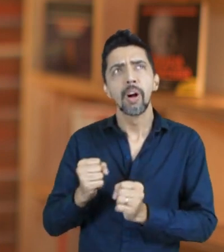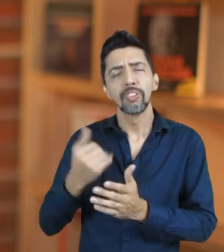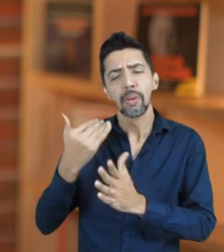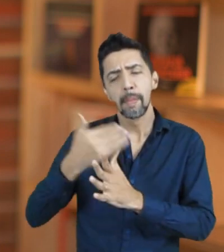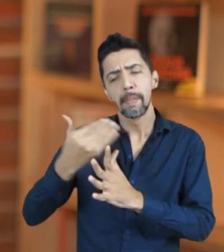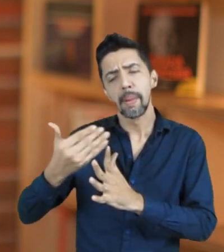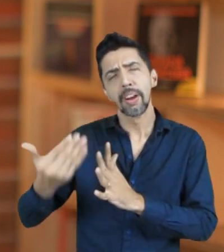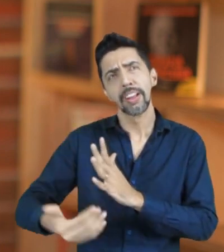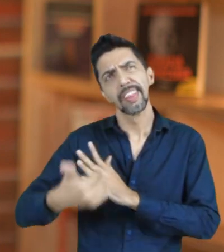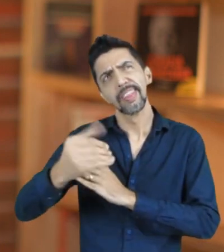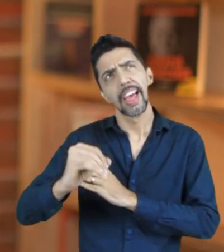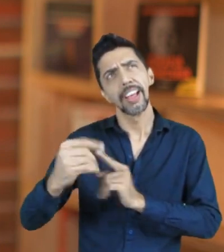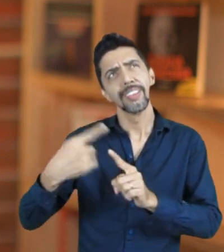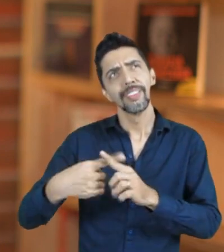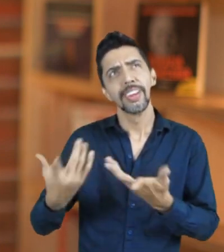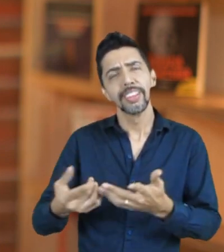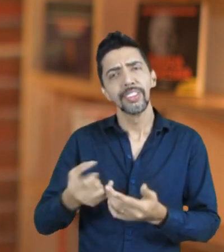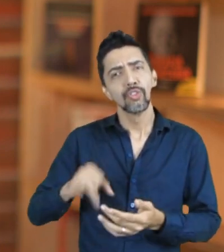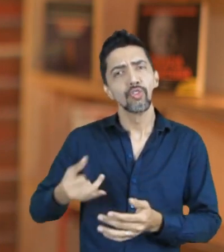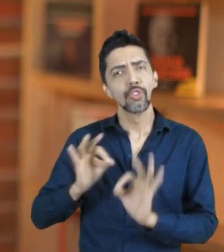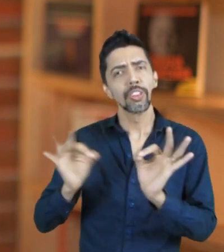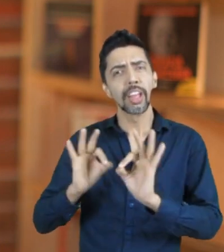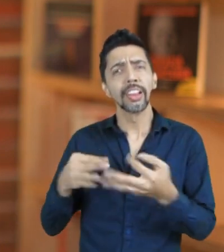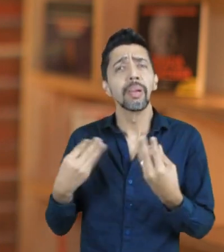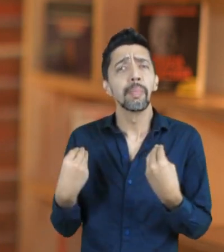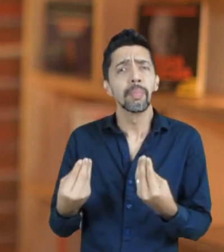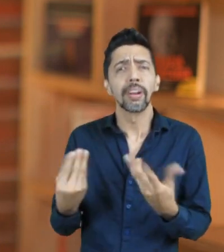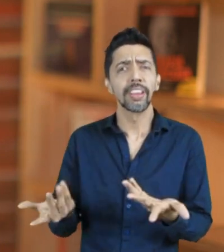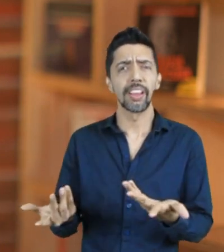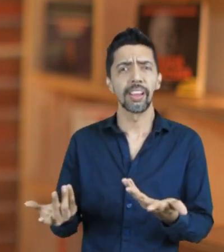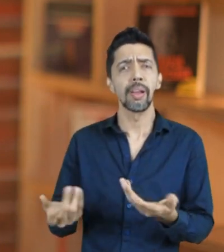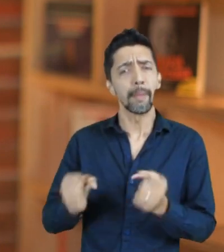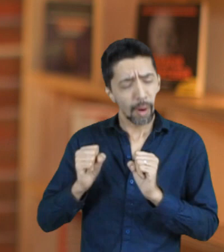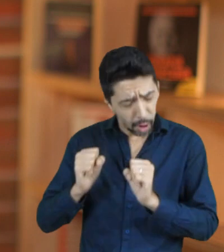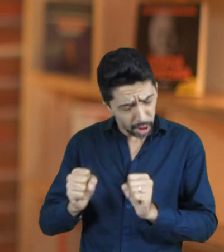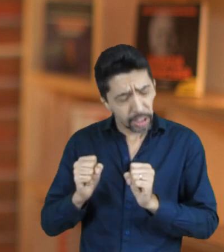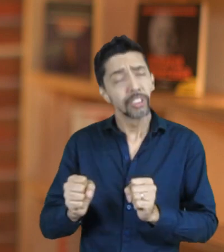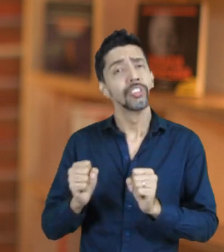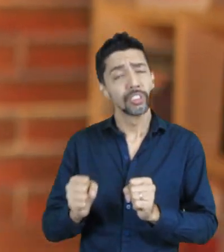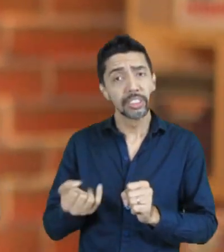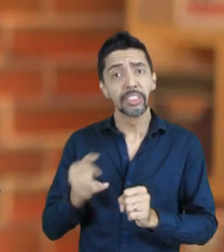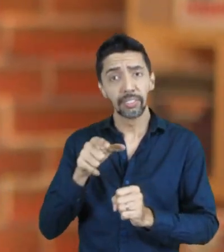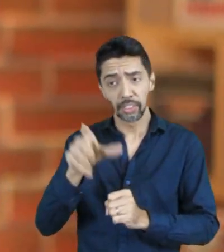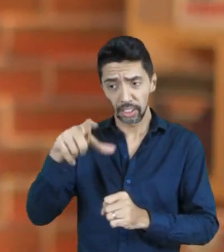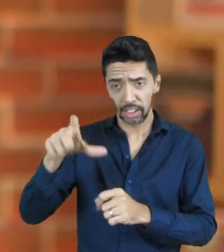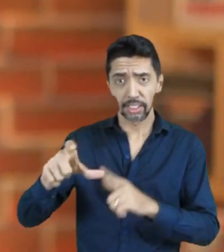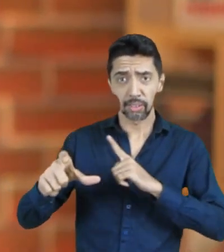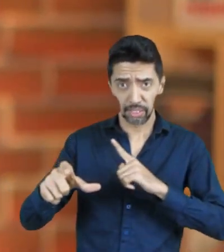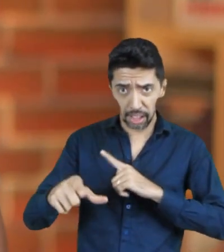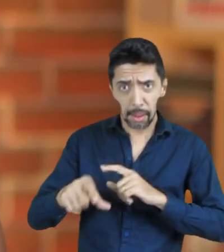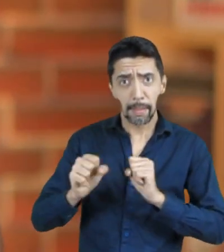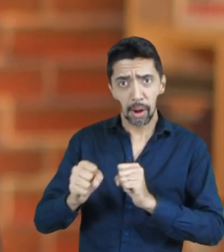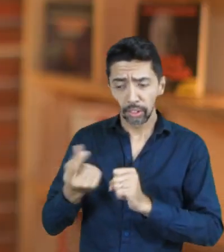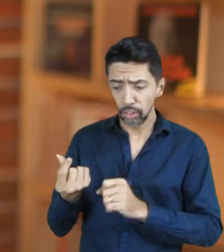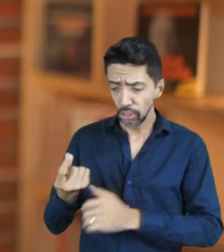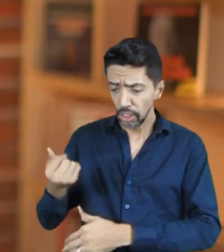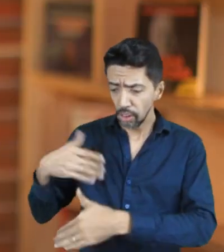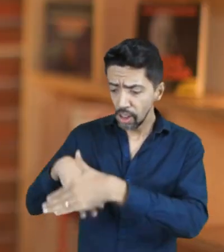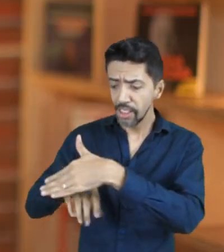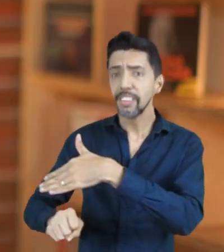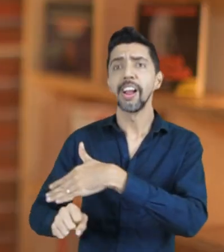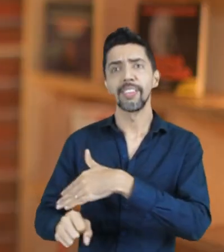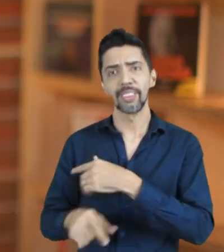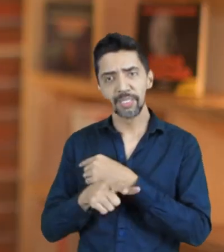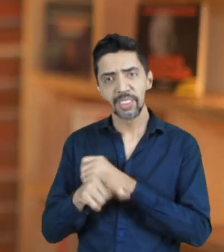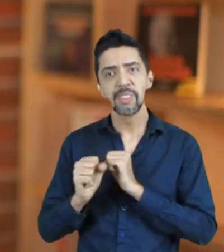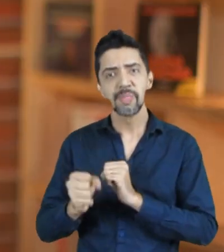parcelas Porque Não Eu tenho meu dinheiro guardado Eu tenho minha reserva quem usa cartão de crédito tem que ter reserva financeira e